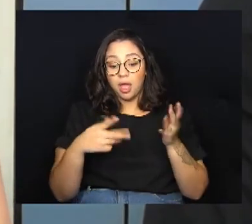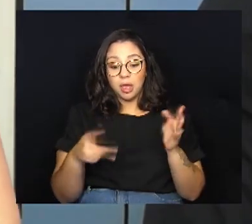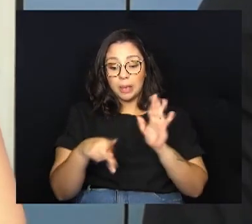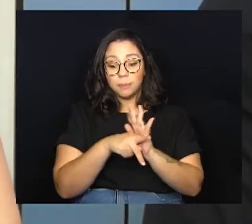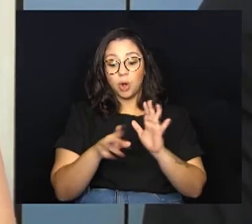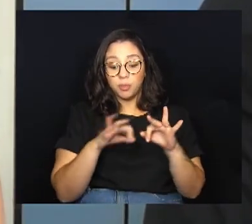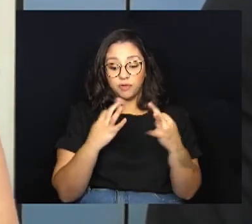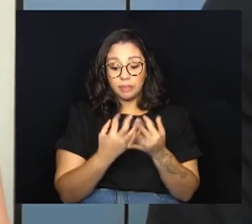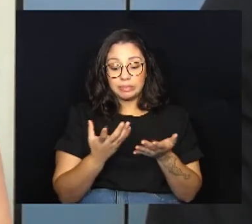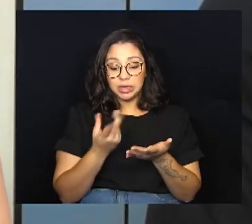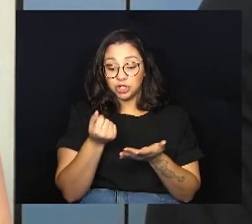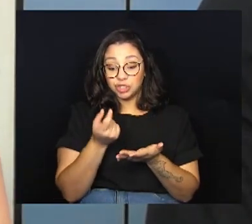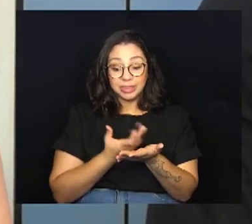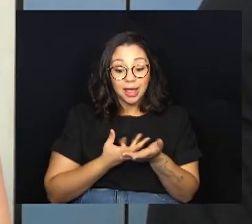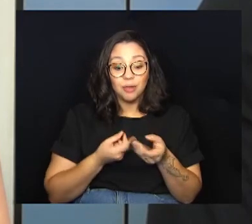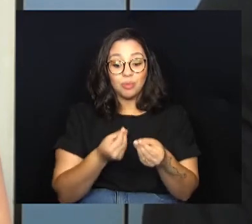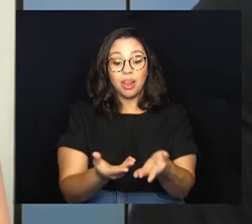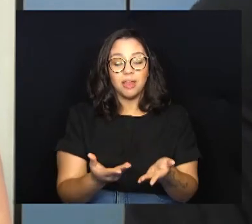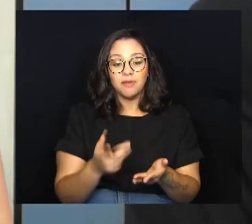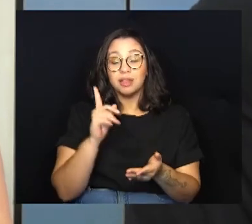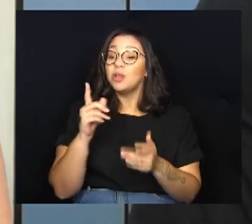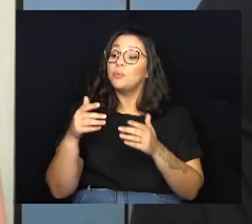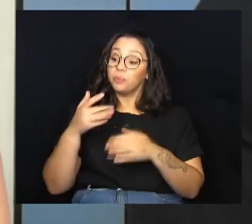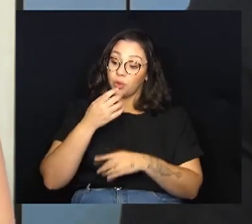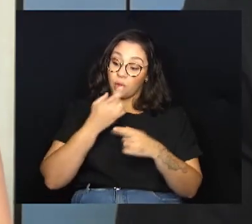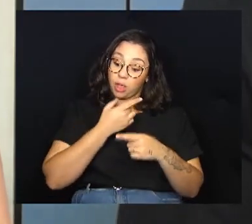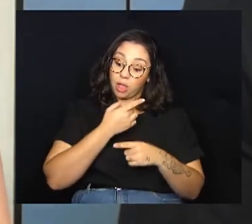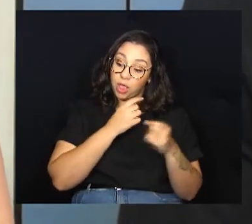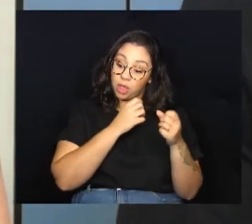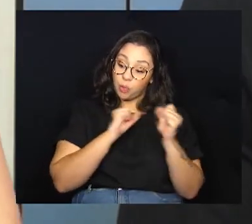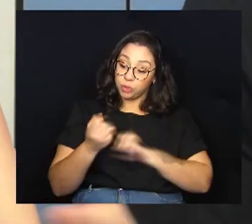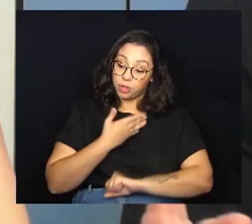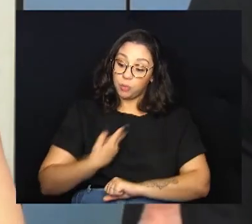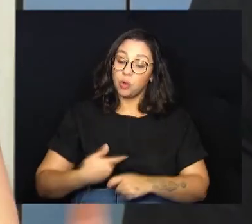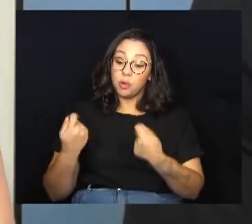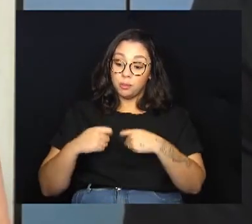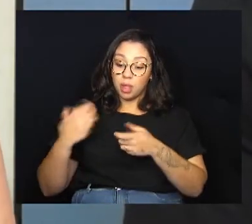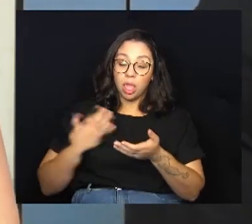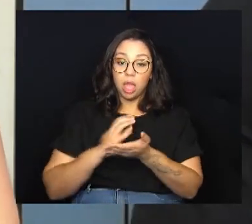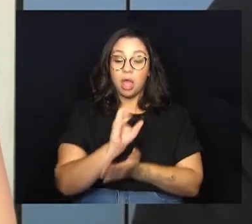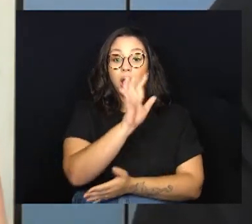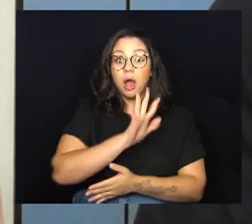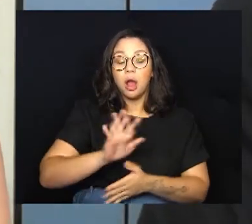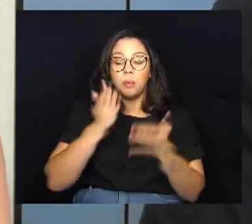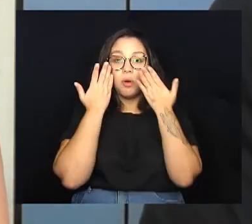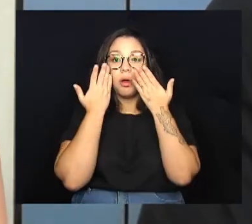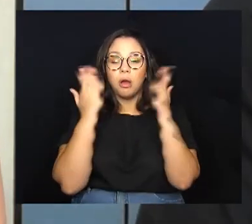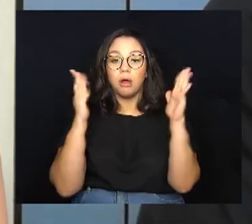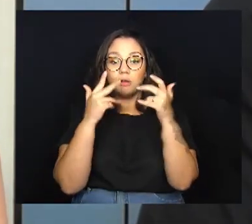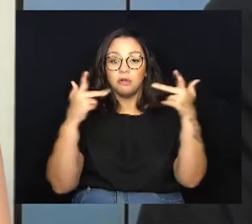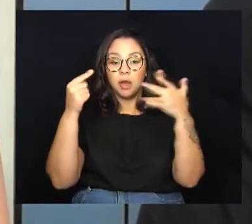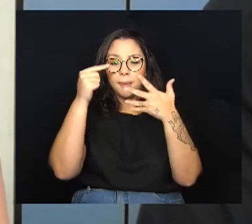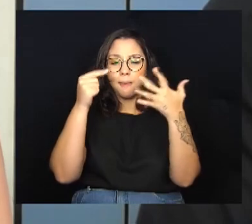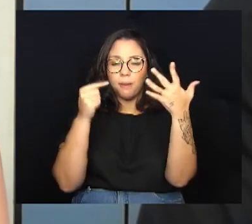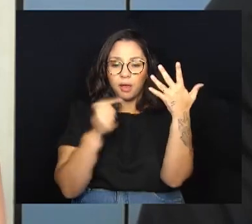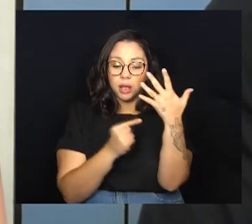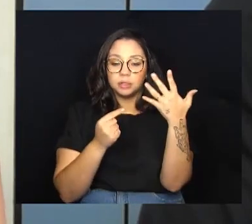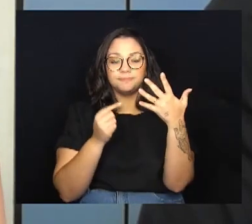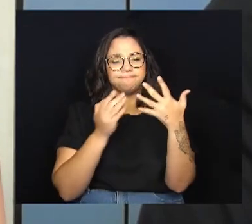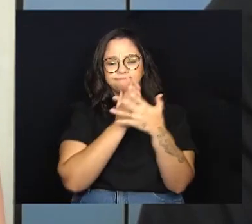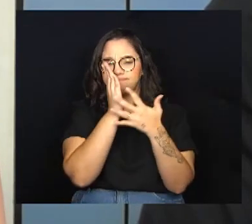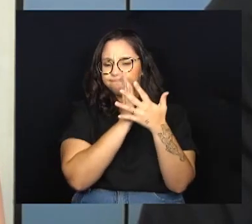pesquisadores, a rede de saúde está se debruçando sobre isso para entender como funciona. É tudo muito, muito novo